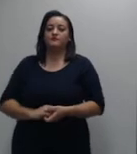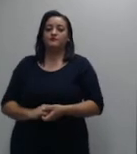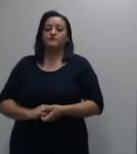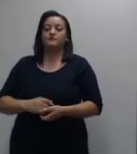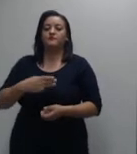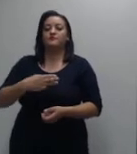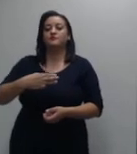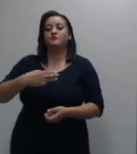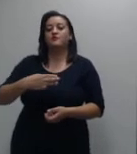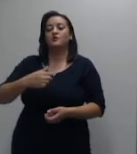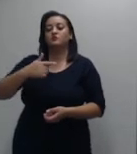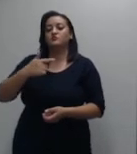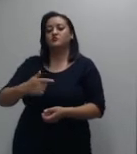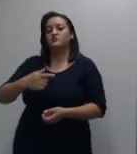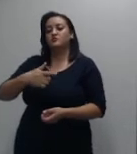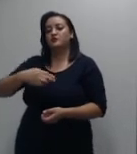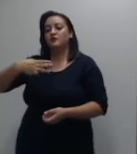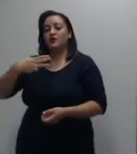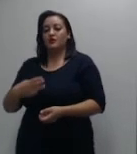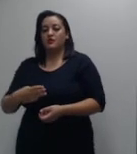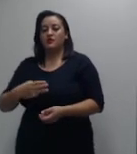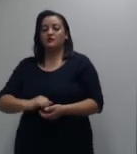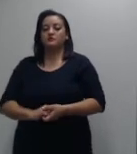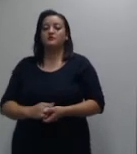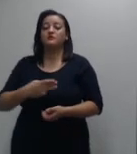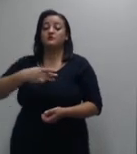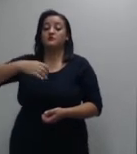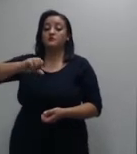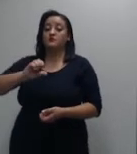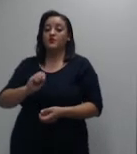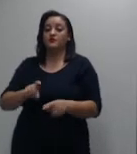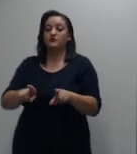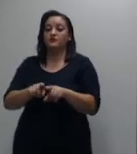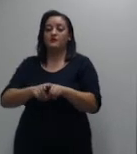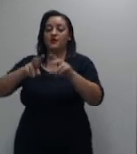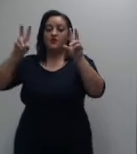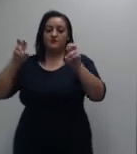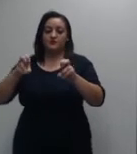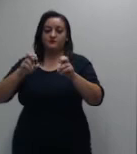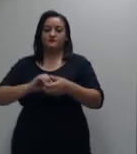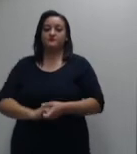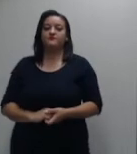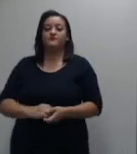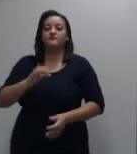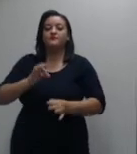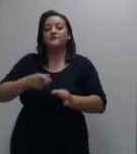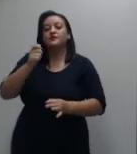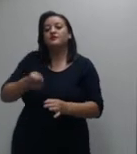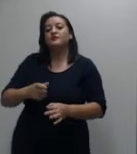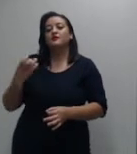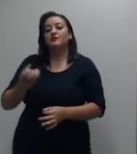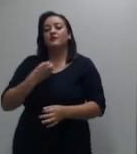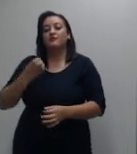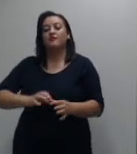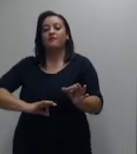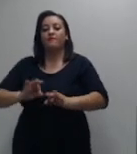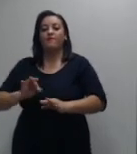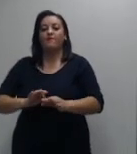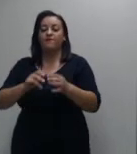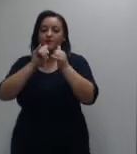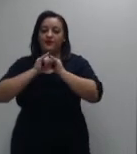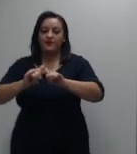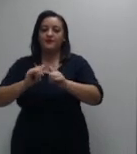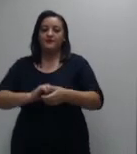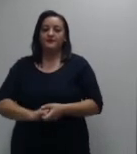6.273 igualmente emitir abraço a sentença que se pretende homologar foi proferida pelo